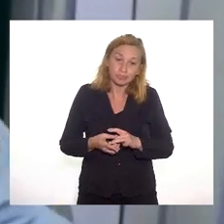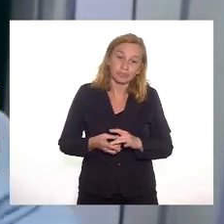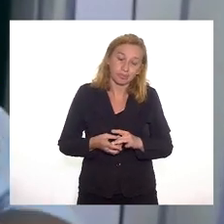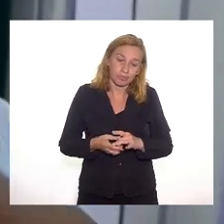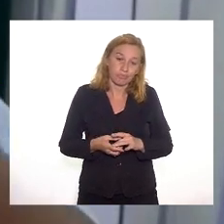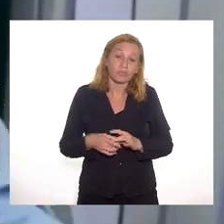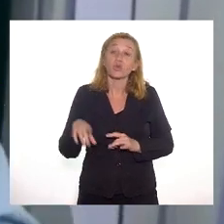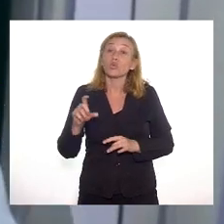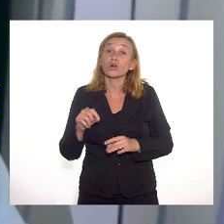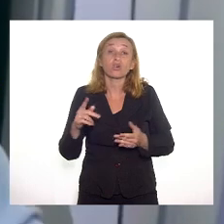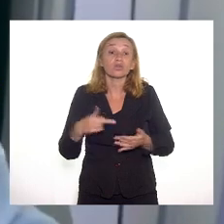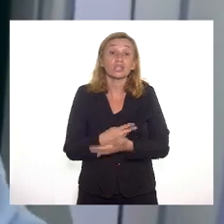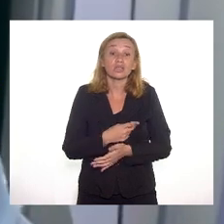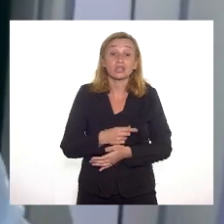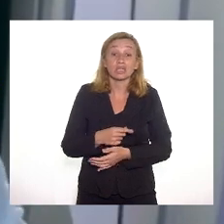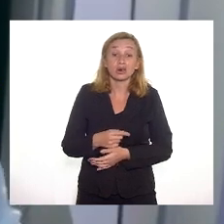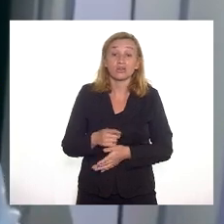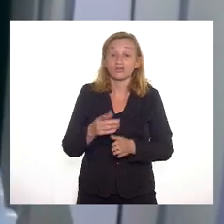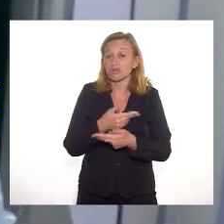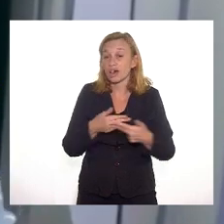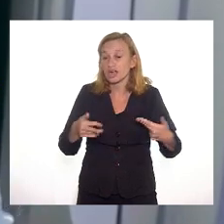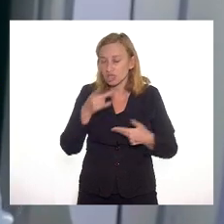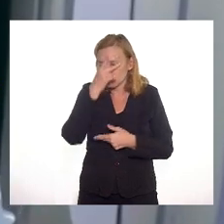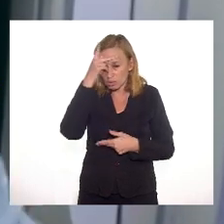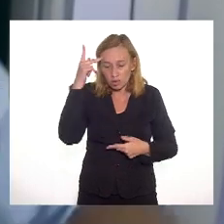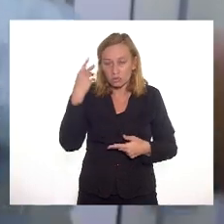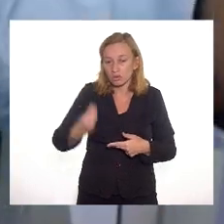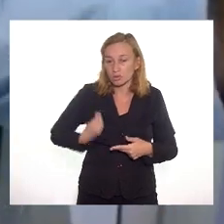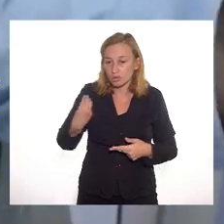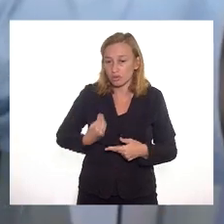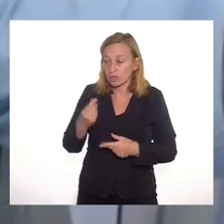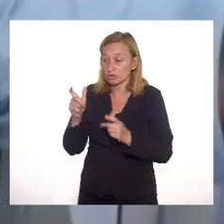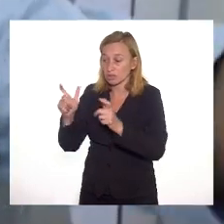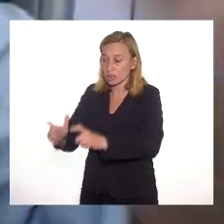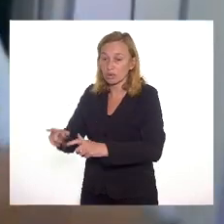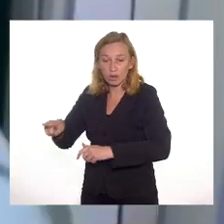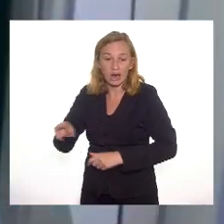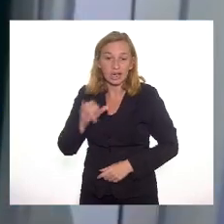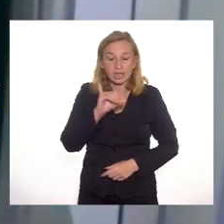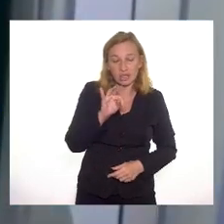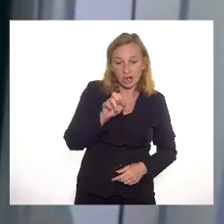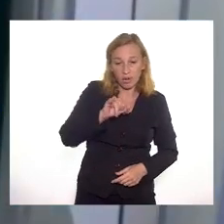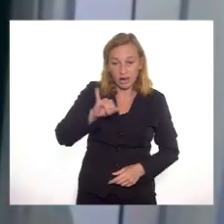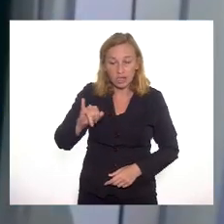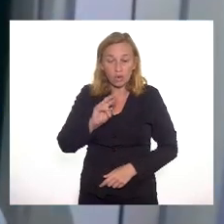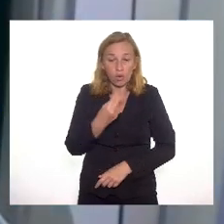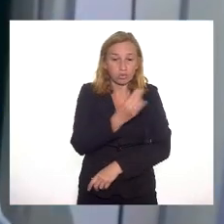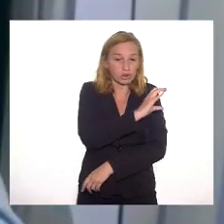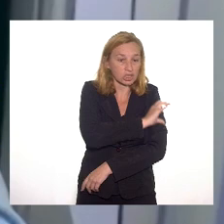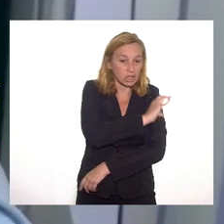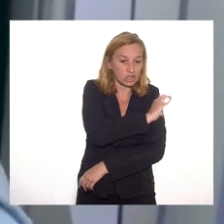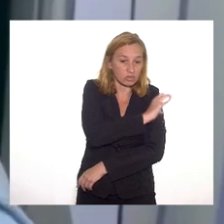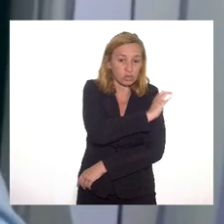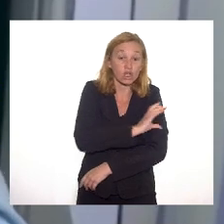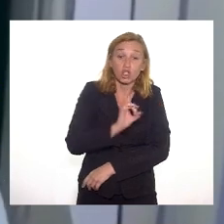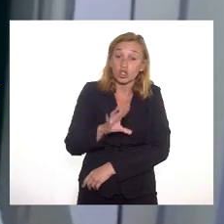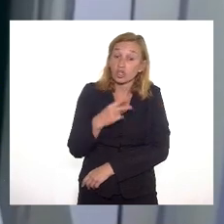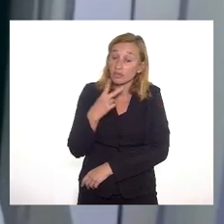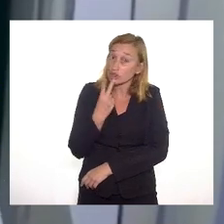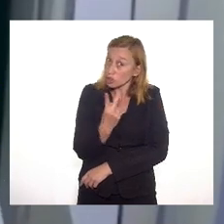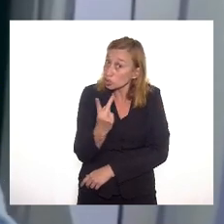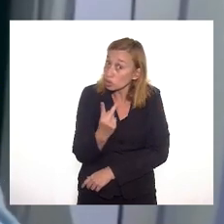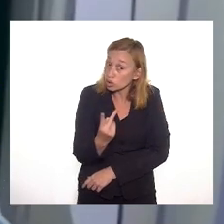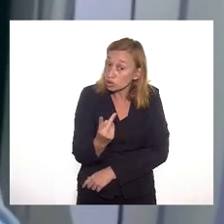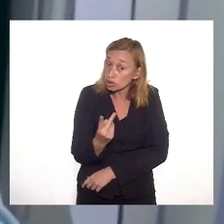o contexto, o que levou essas centenas, milhares de famílias no Rio de Janeiro, seja em Itaguaí, seja em Campo de Goitacazes. Estou citando só essas